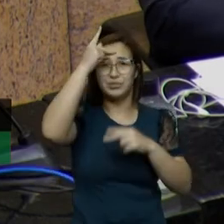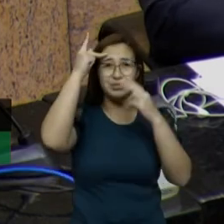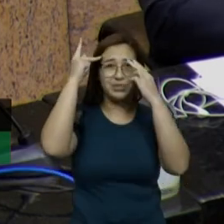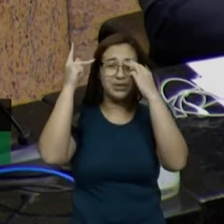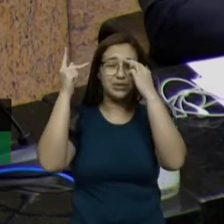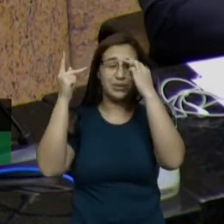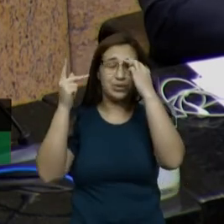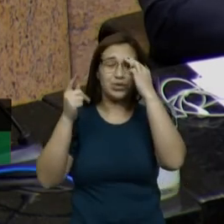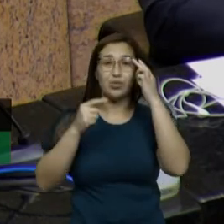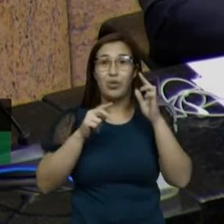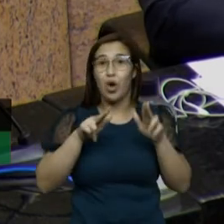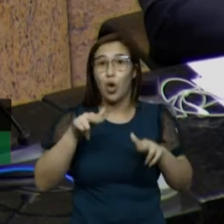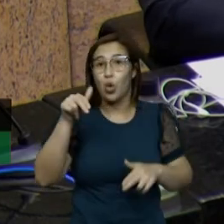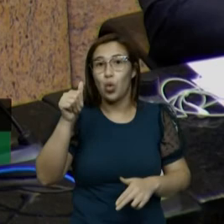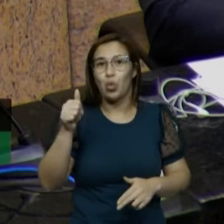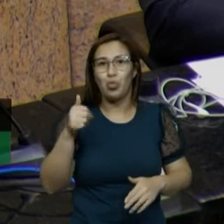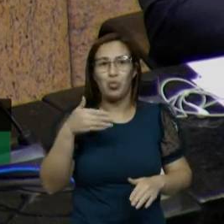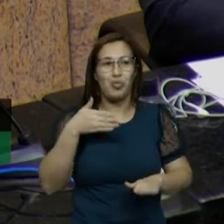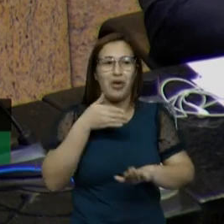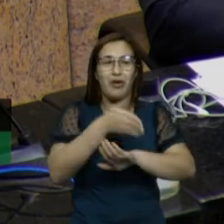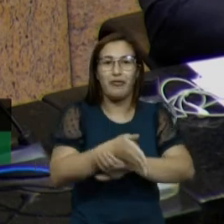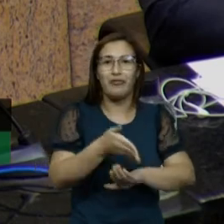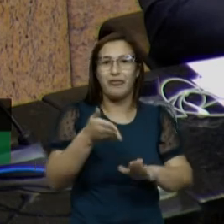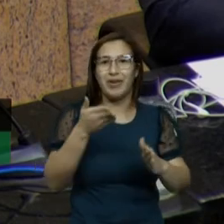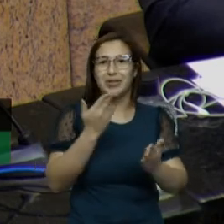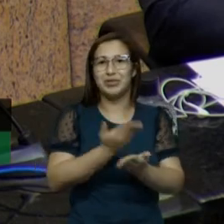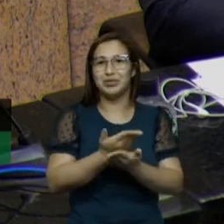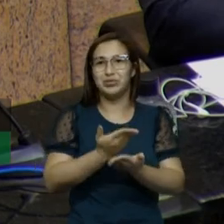a oportunidade de enviar o seu filho para a Universidade Federal.